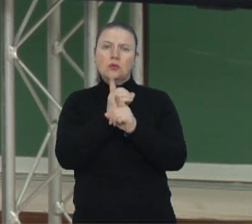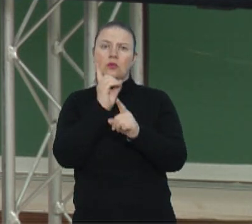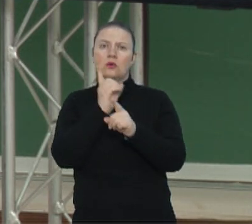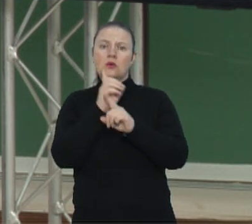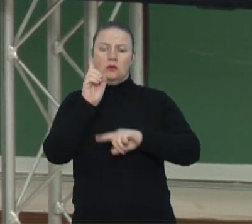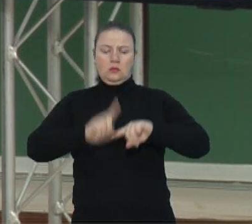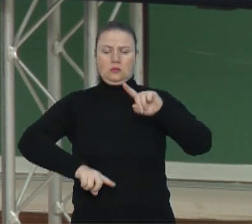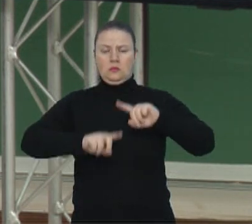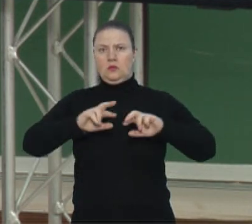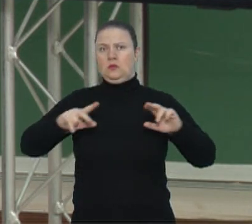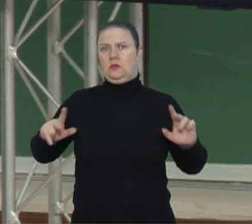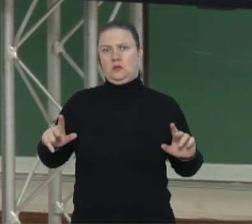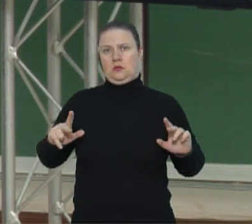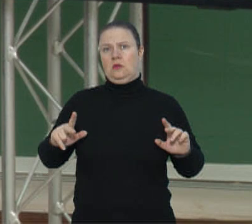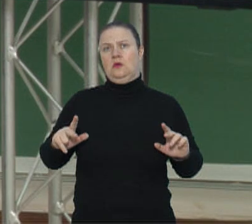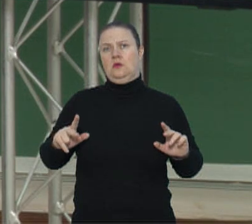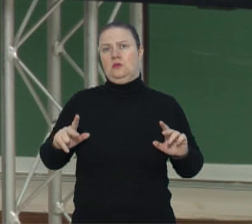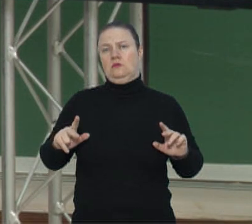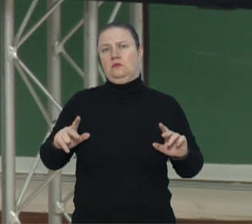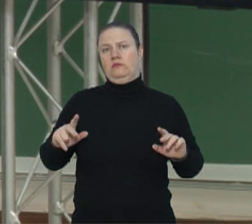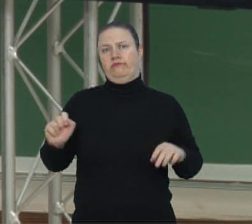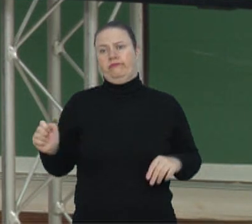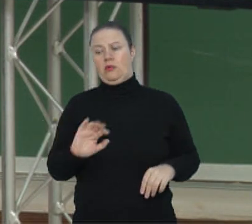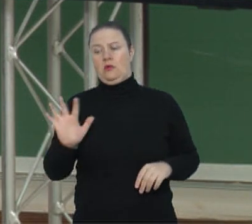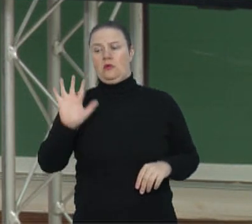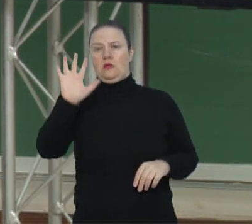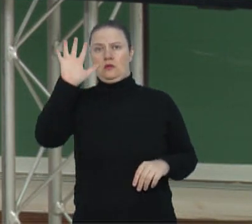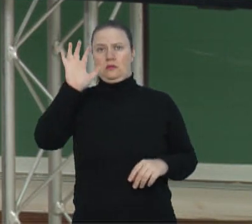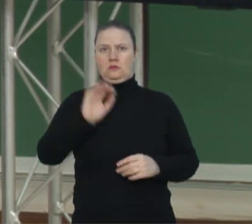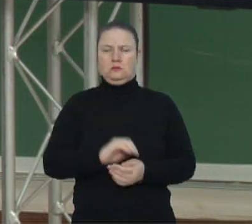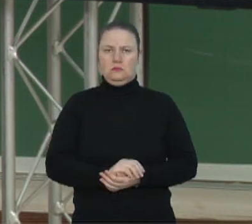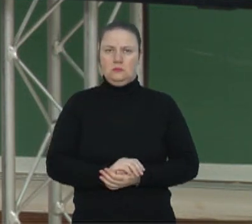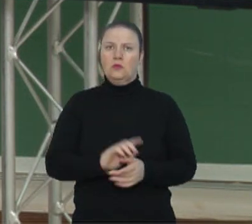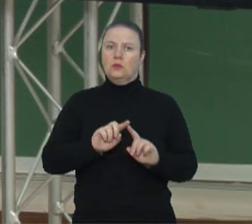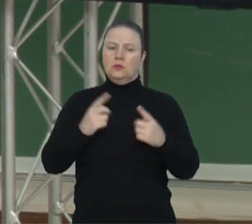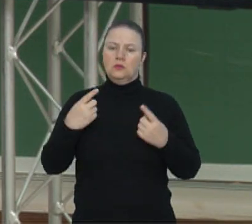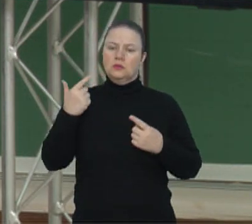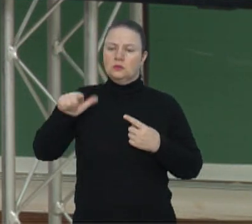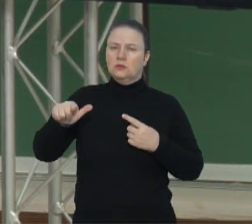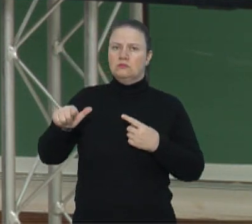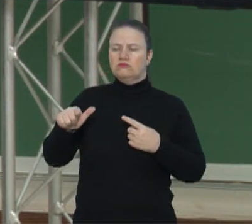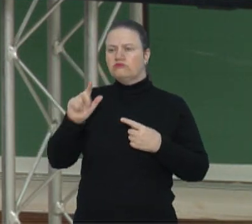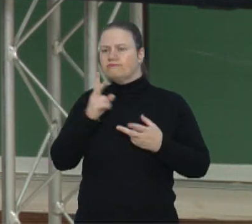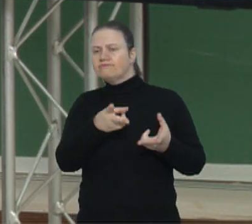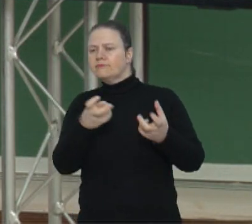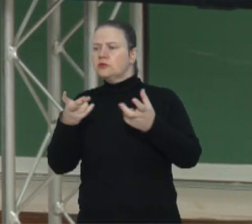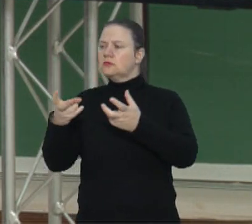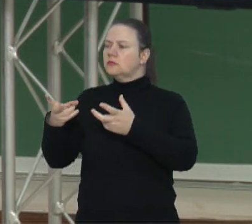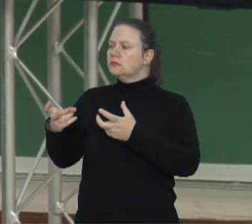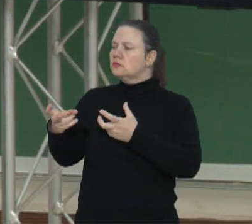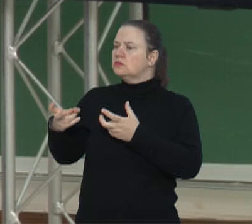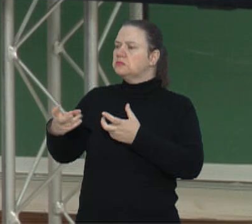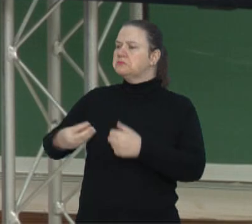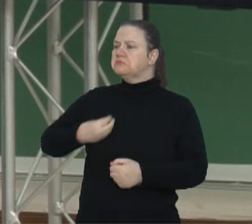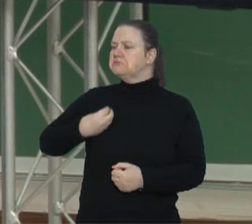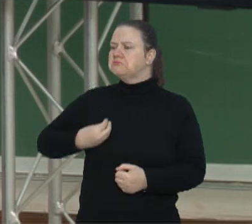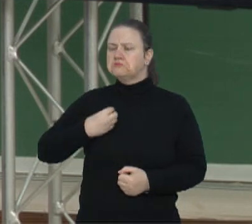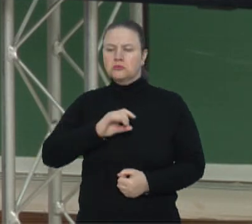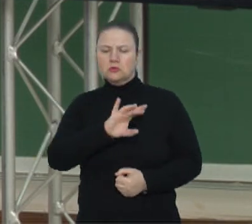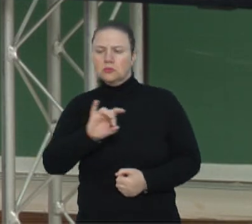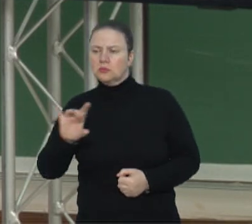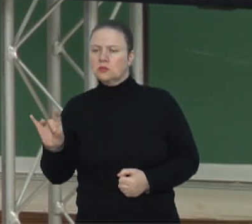começam a experimentar. E também para se aproximar mais dessa realidade. Essa questão de se